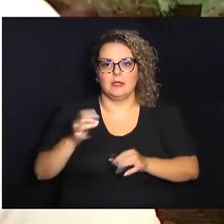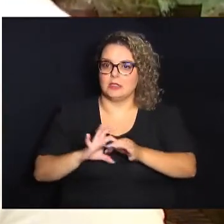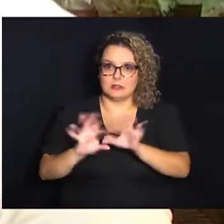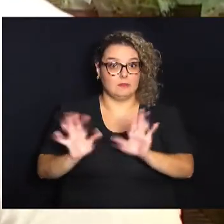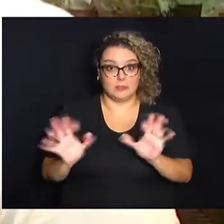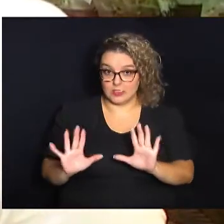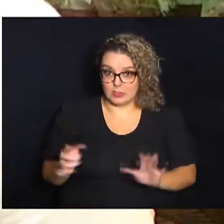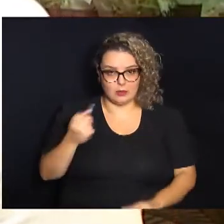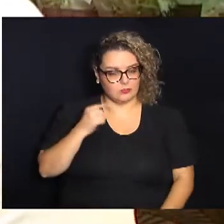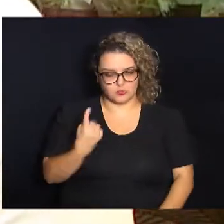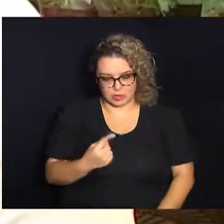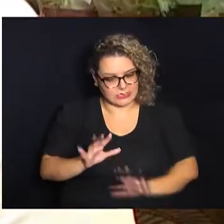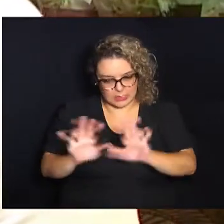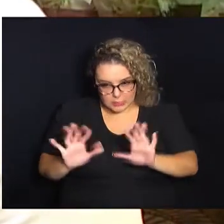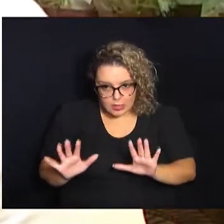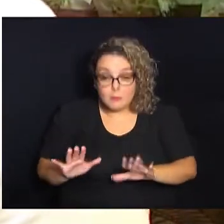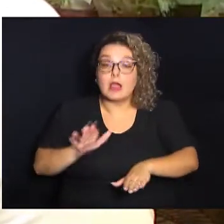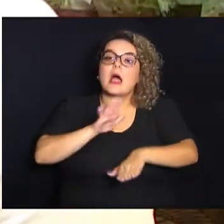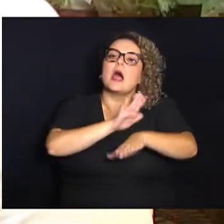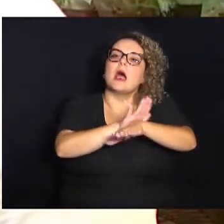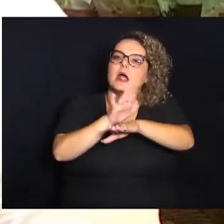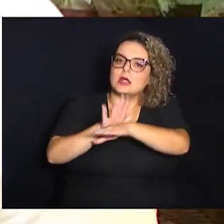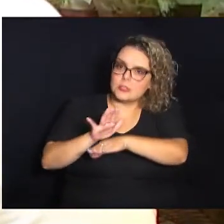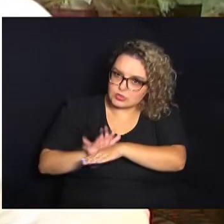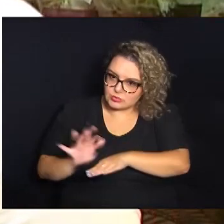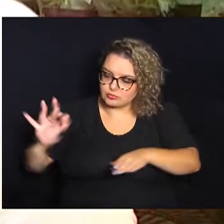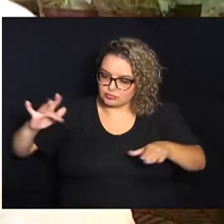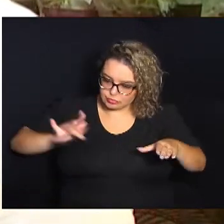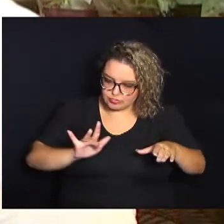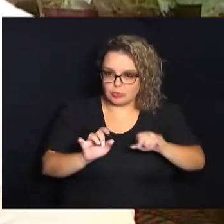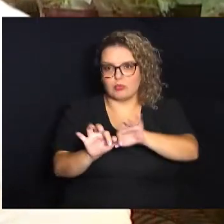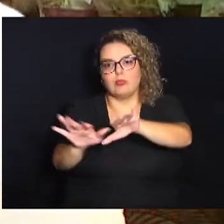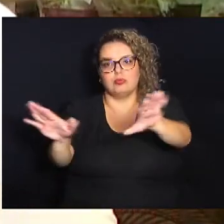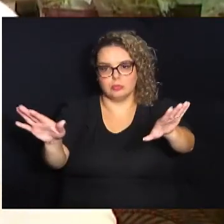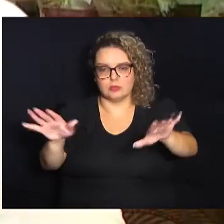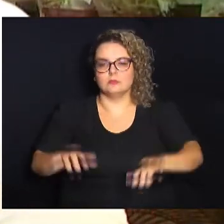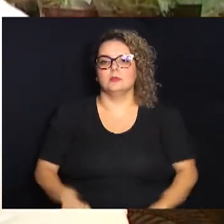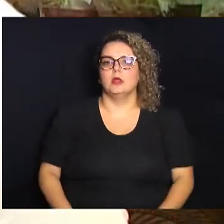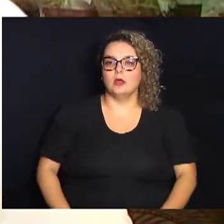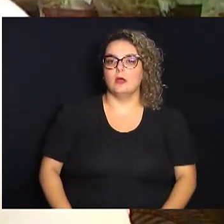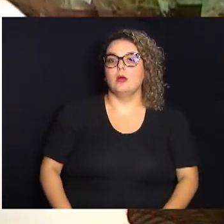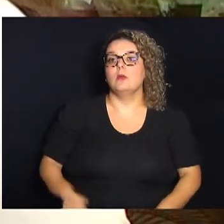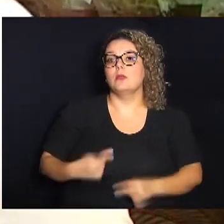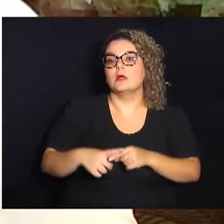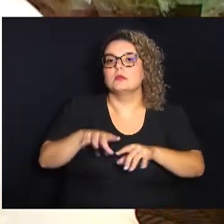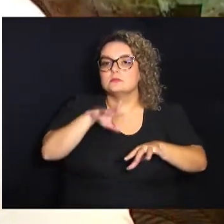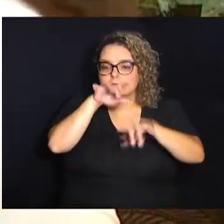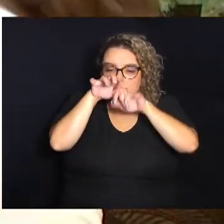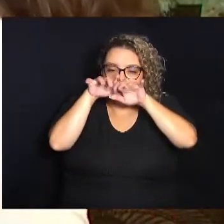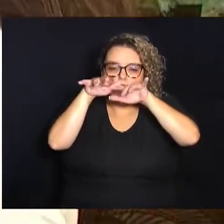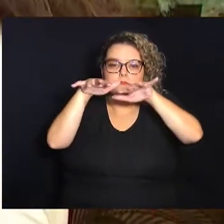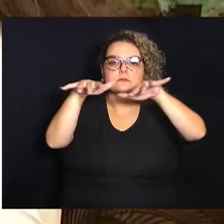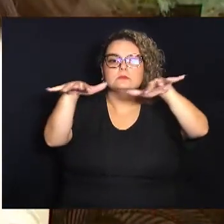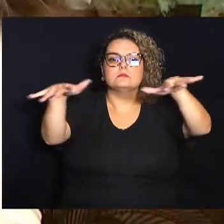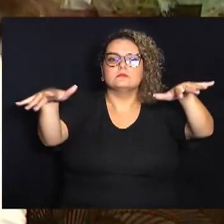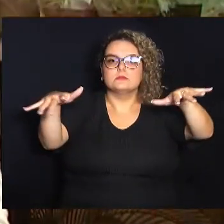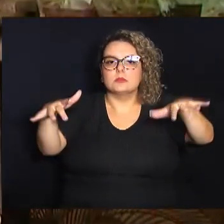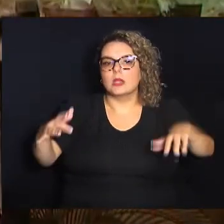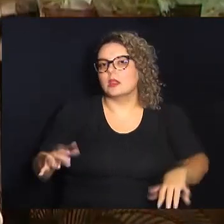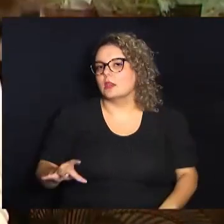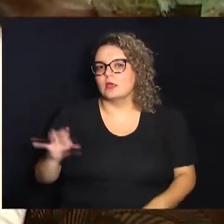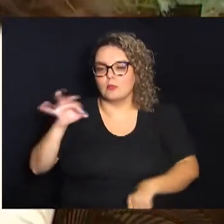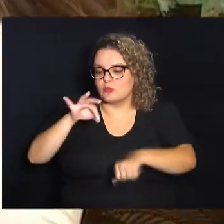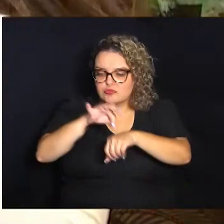né? Mas elas ajudam sim a repelir grande parte por conta do aroma, né, que elas exalam. Então aqui, por exemplo,